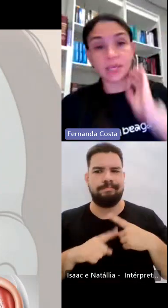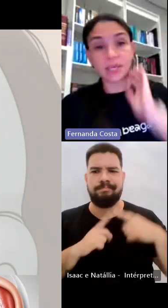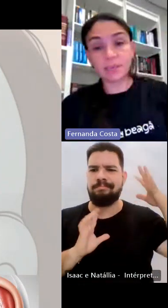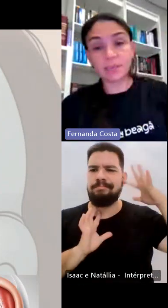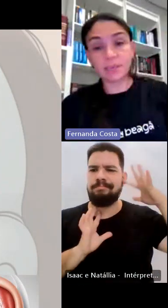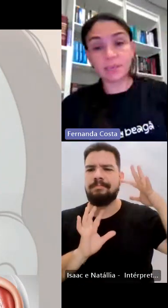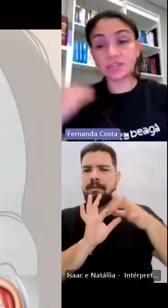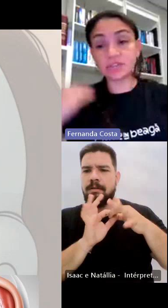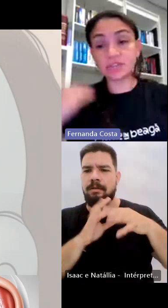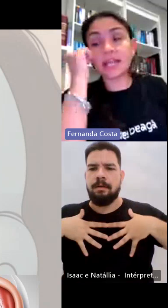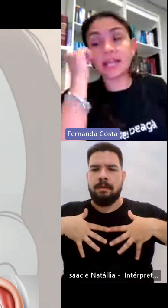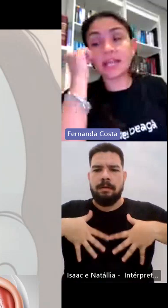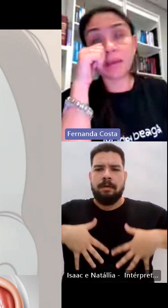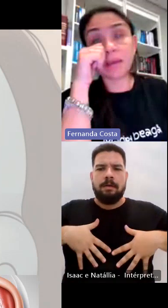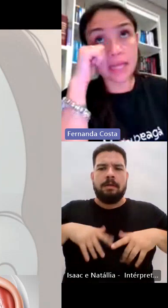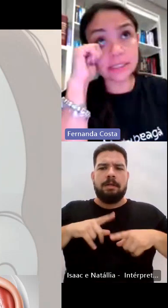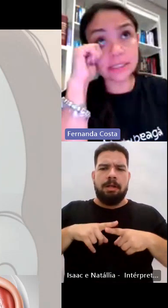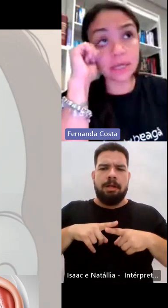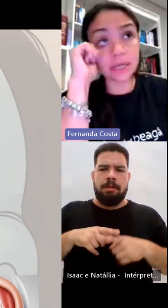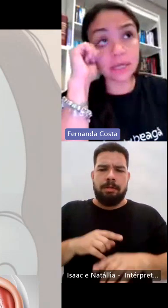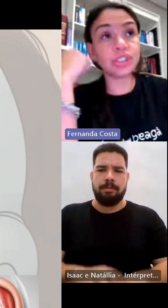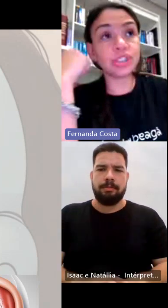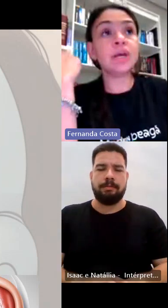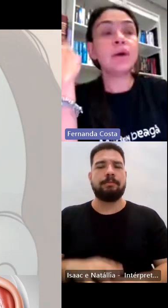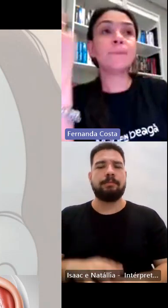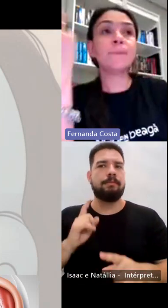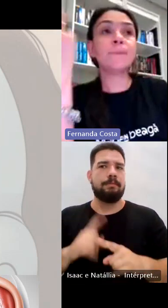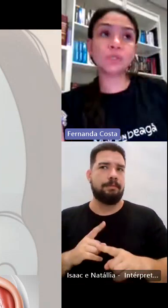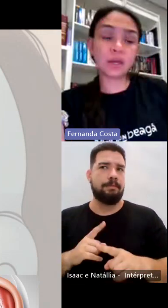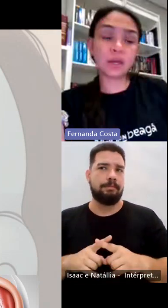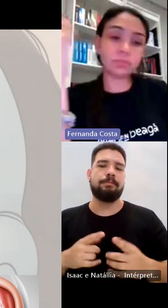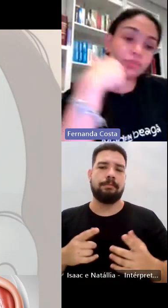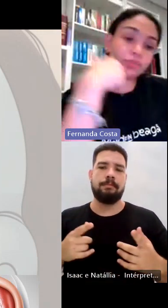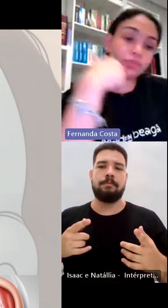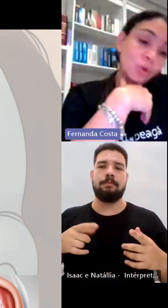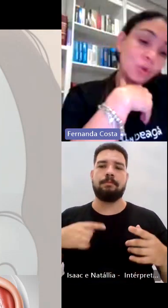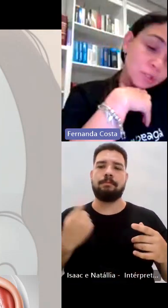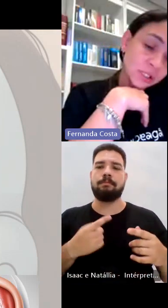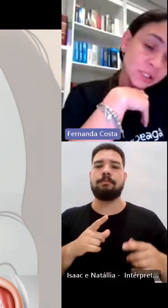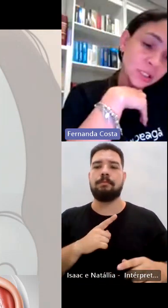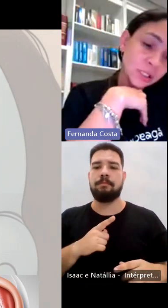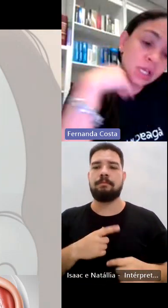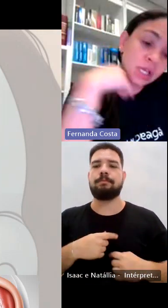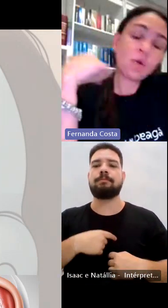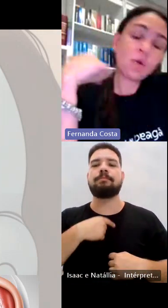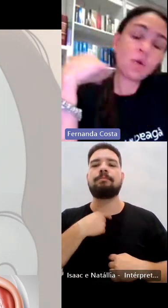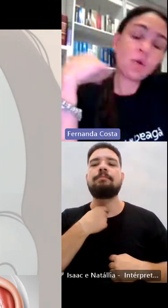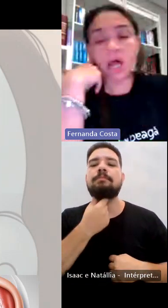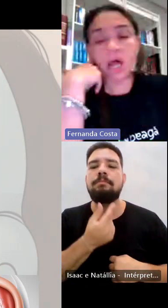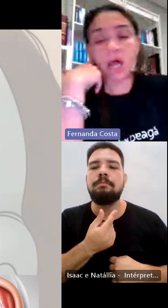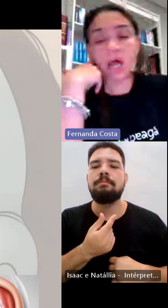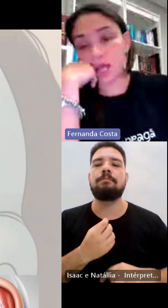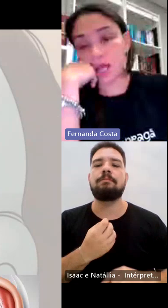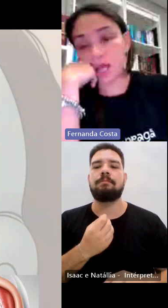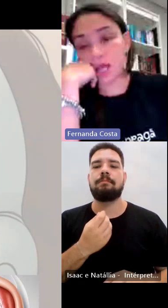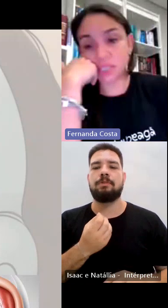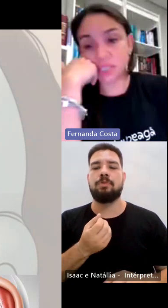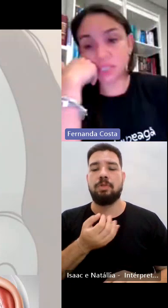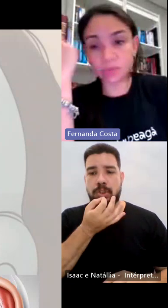Por quê? Porque a gente tem uma relação de produção de sons com